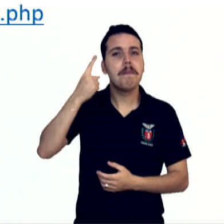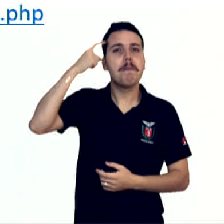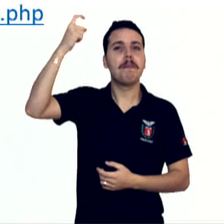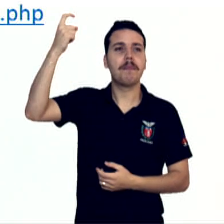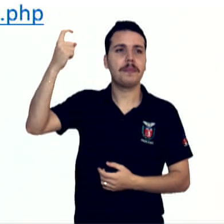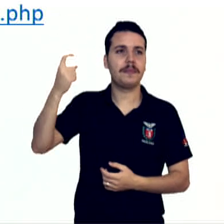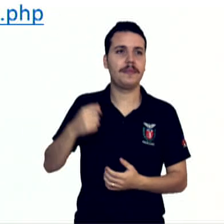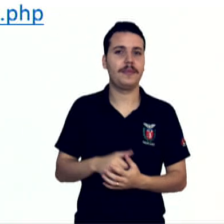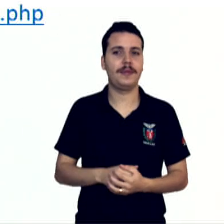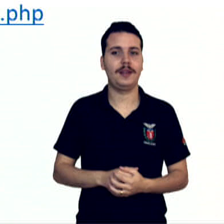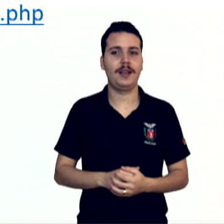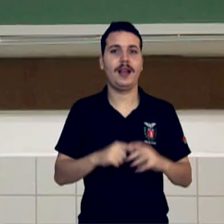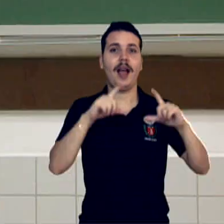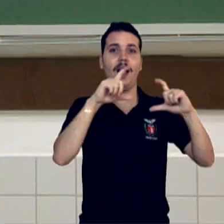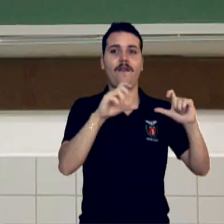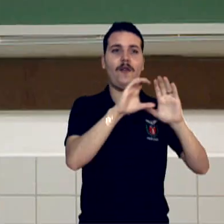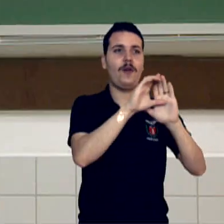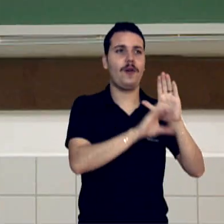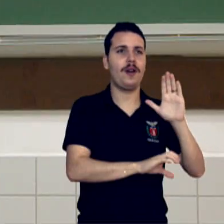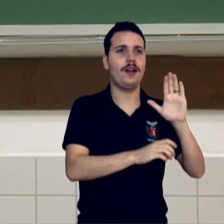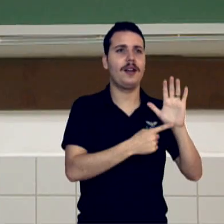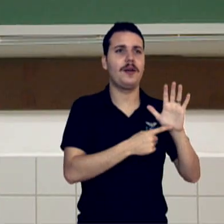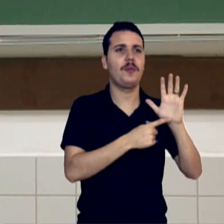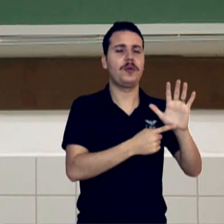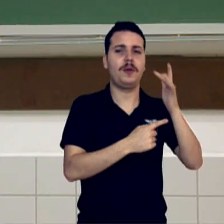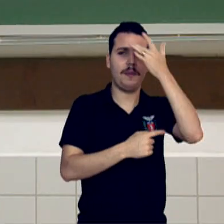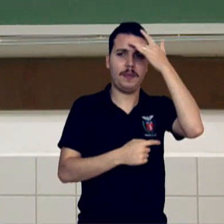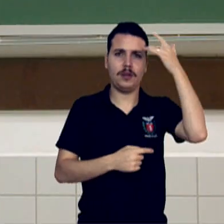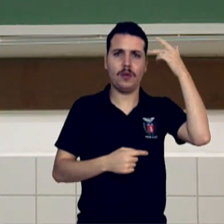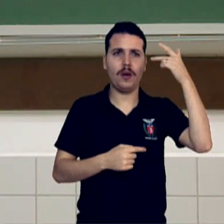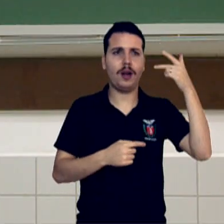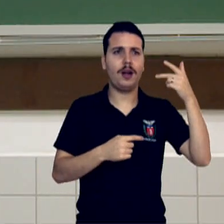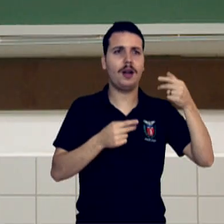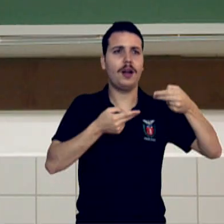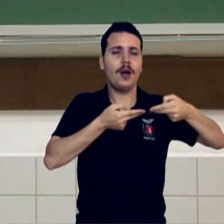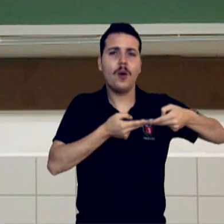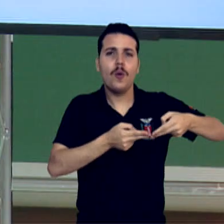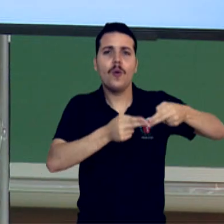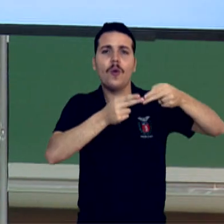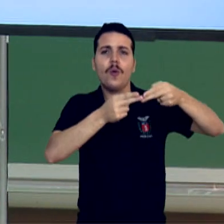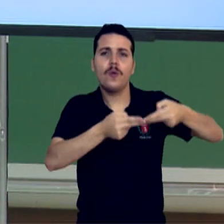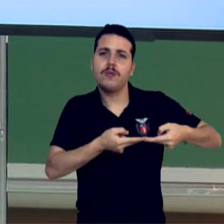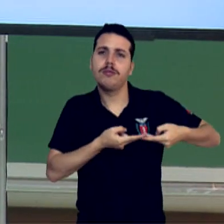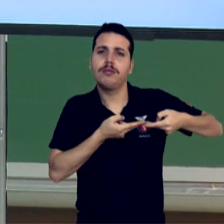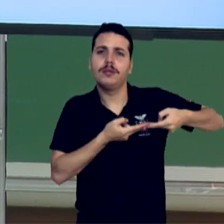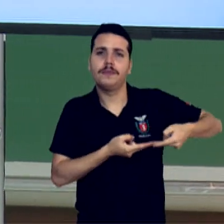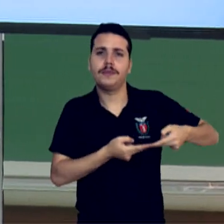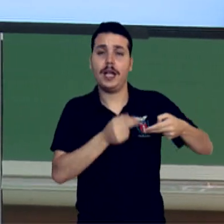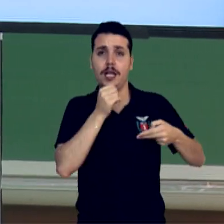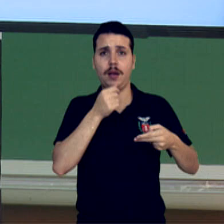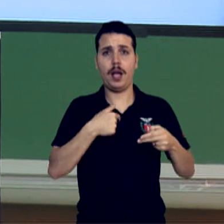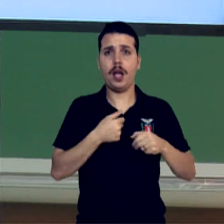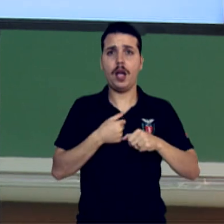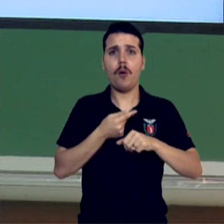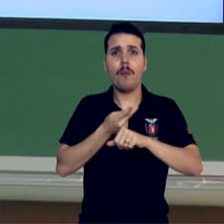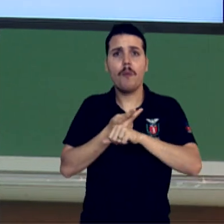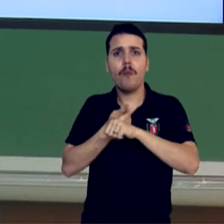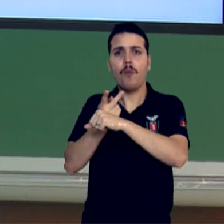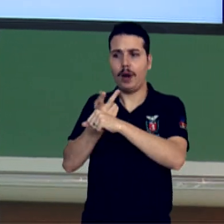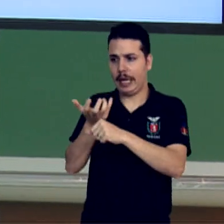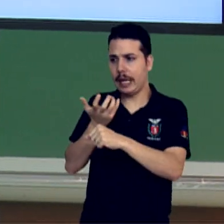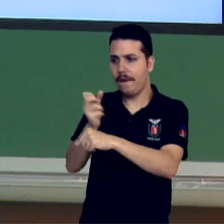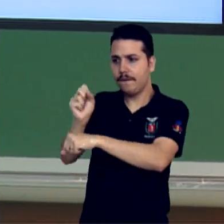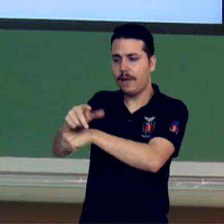uma rede, descansando. Veja, se você está procurando um emprego, como é que você vai colocar uma foto no